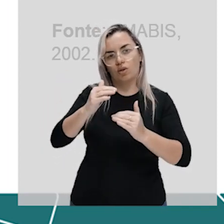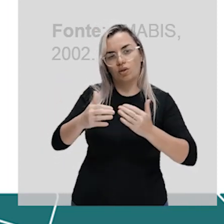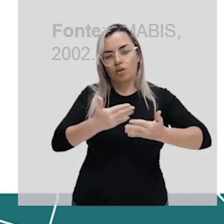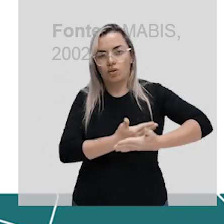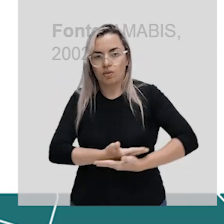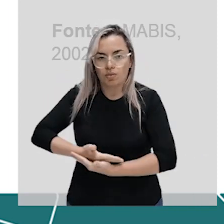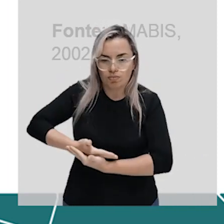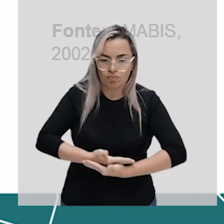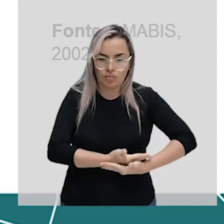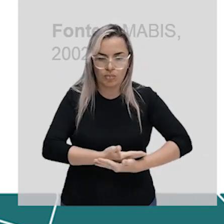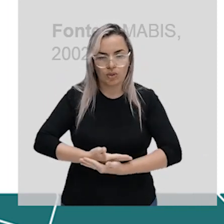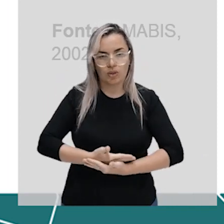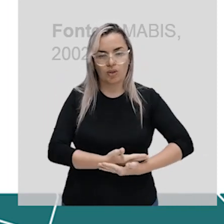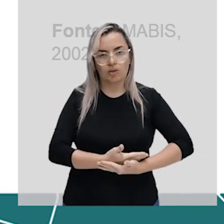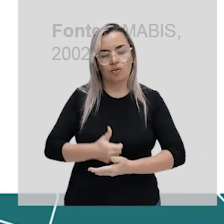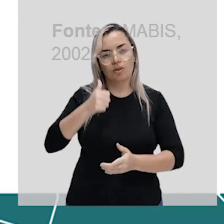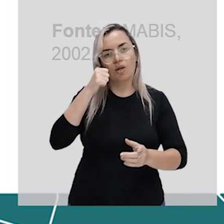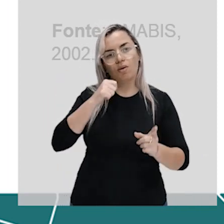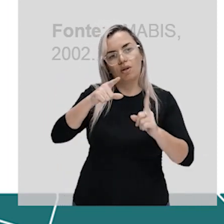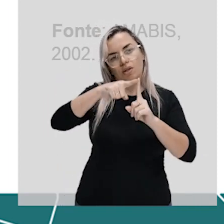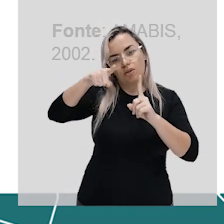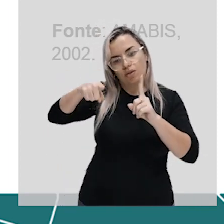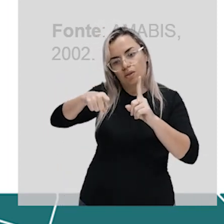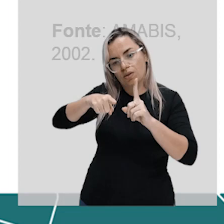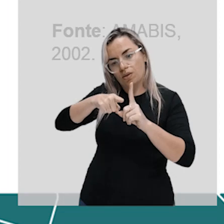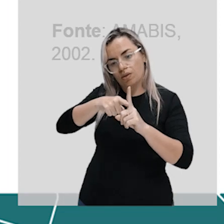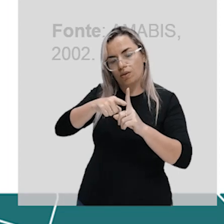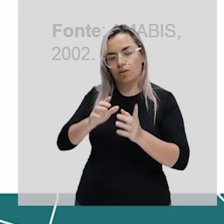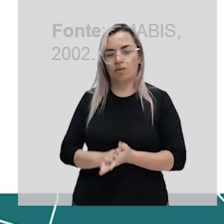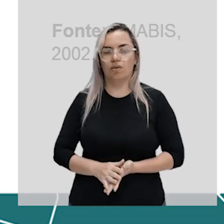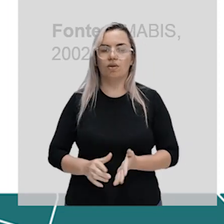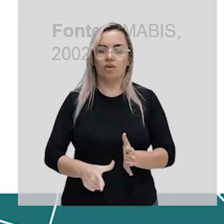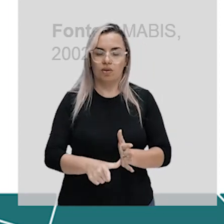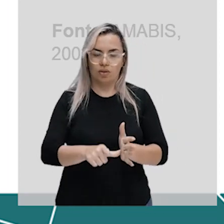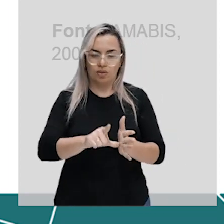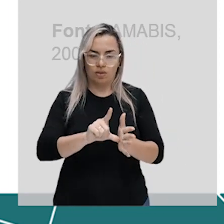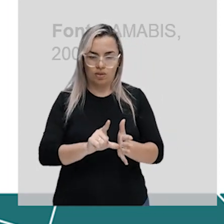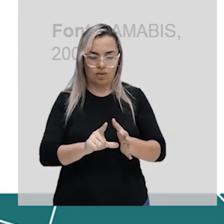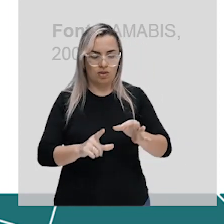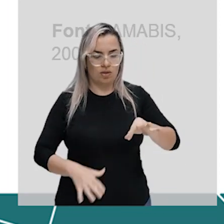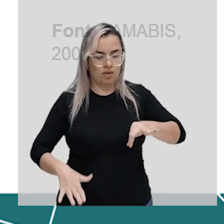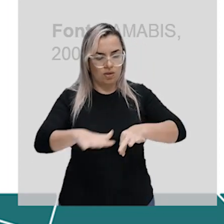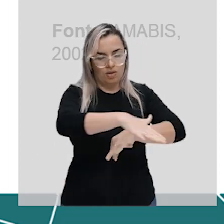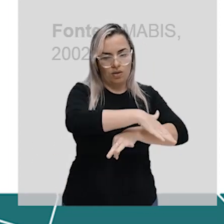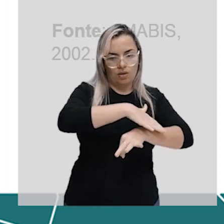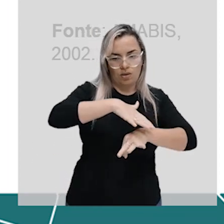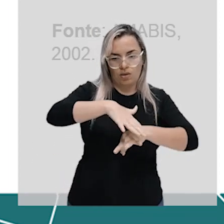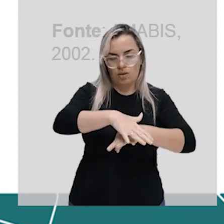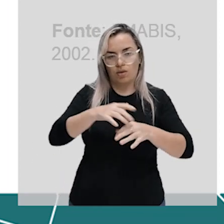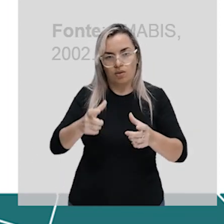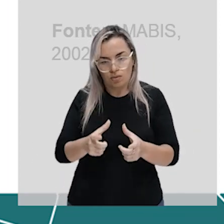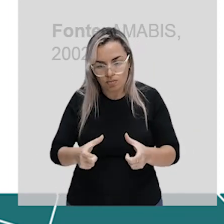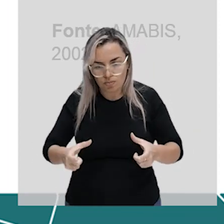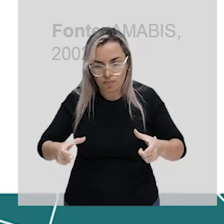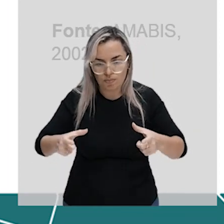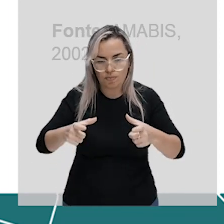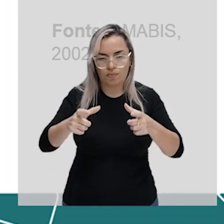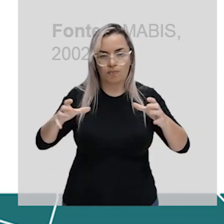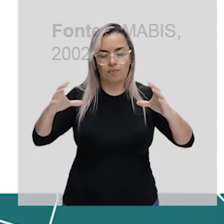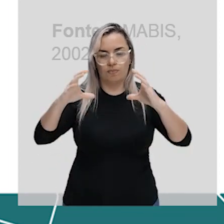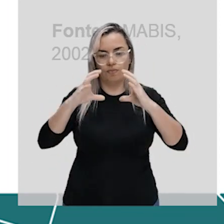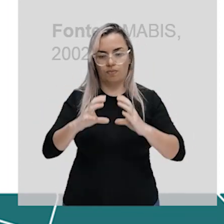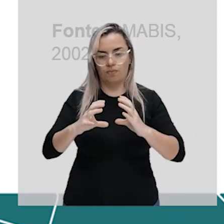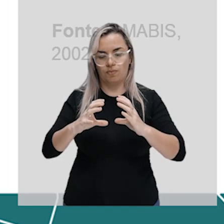grávida. Então, veja, como é que começa o útero? Vamos voltar aqui para a parte externa. Olha aqui, ó. Nós temos aqui a abertura